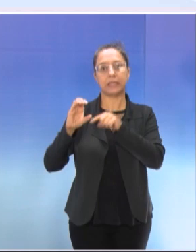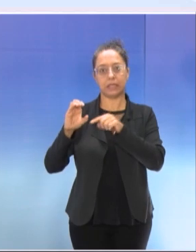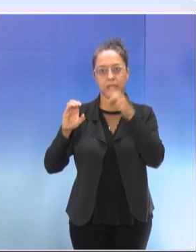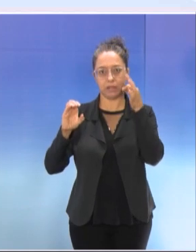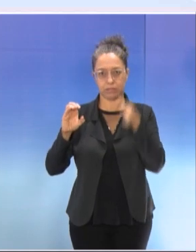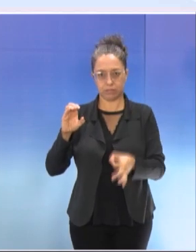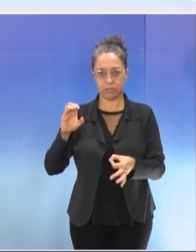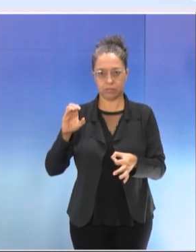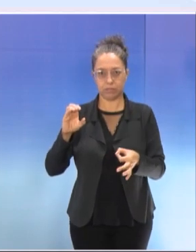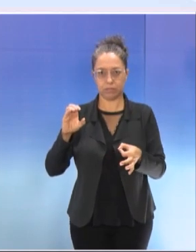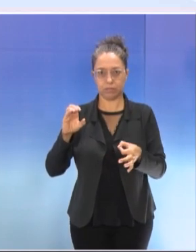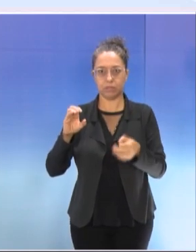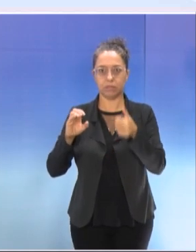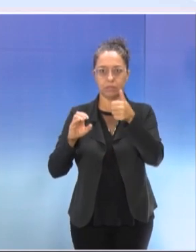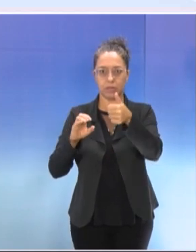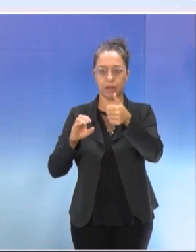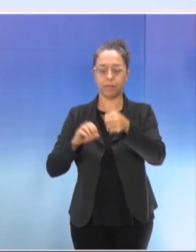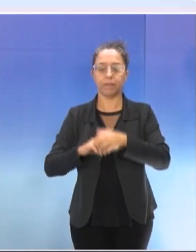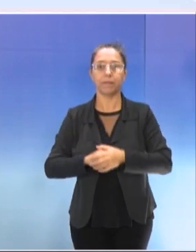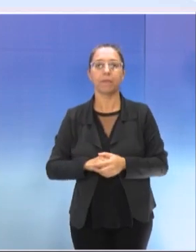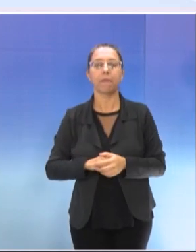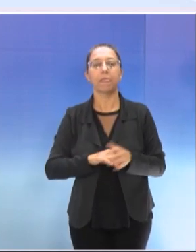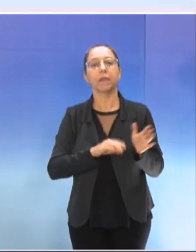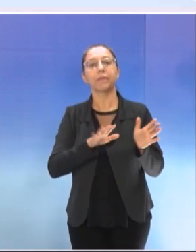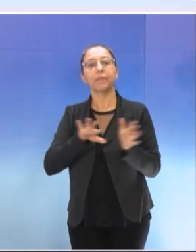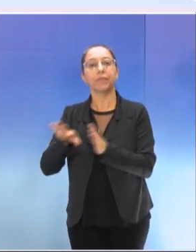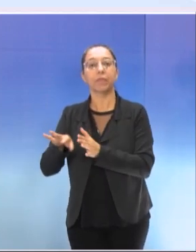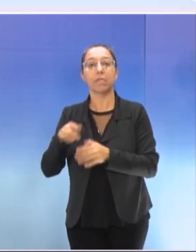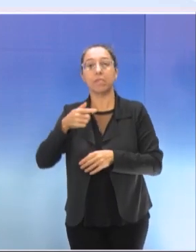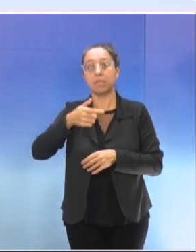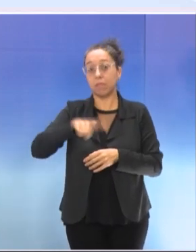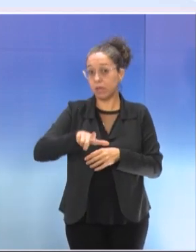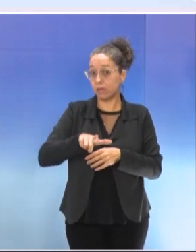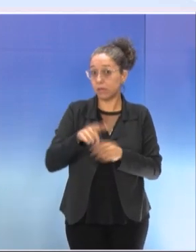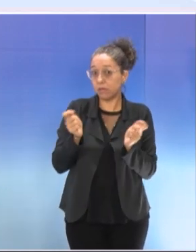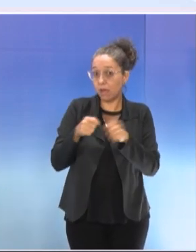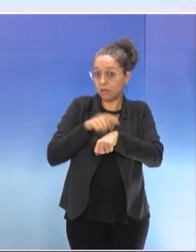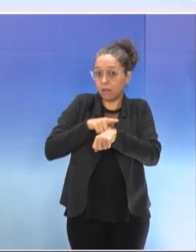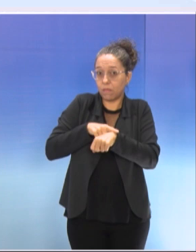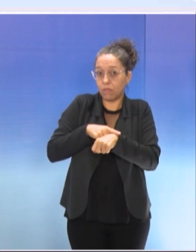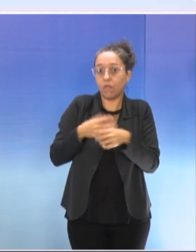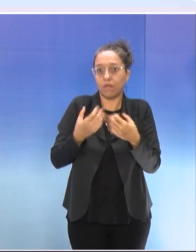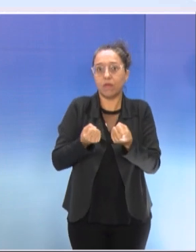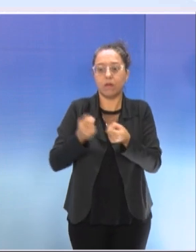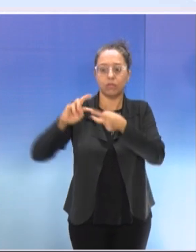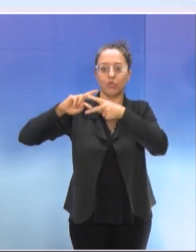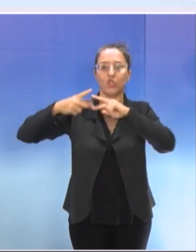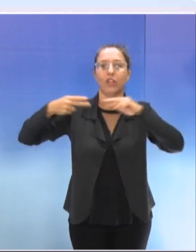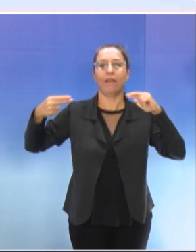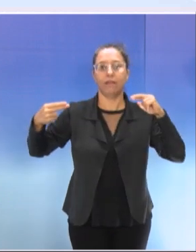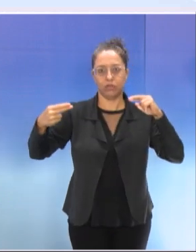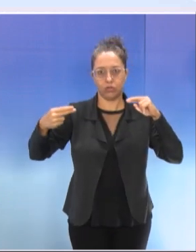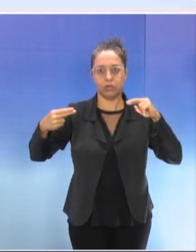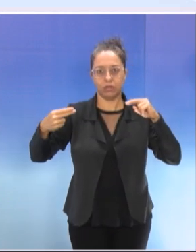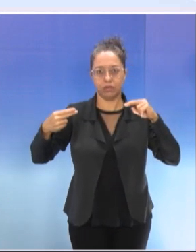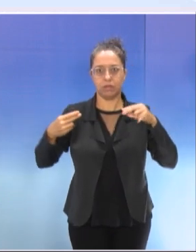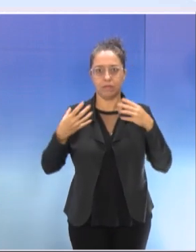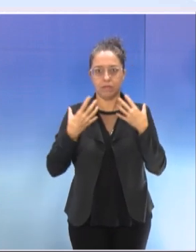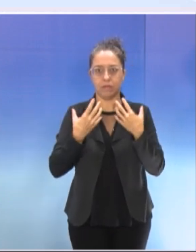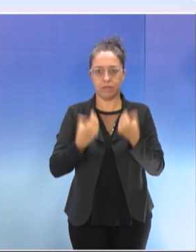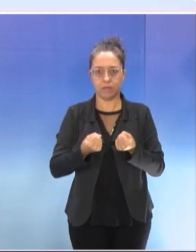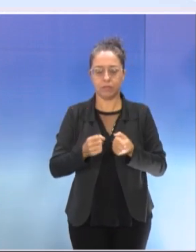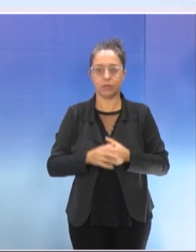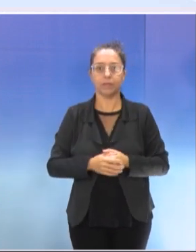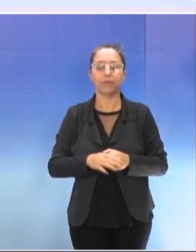Vamos ver aqui se dá tempo para a gente fazer mais um item aqui de genética.